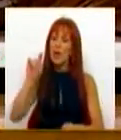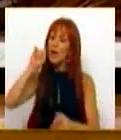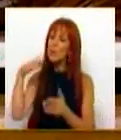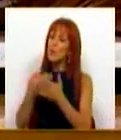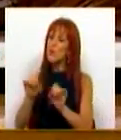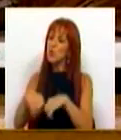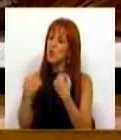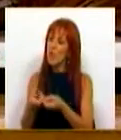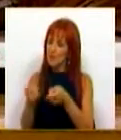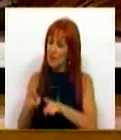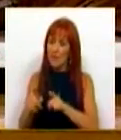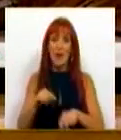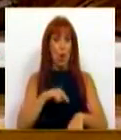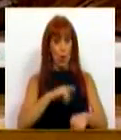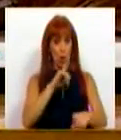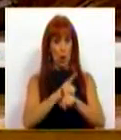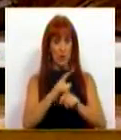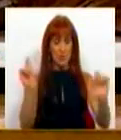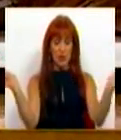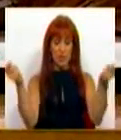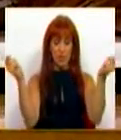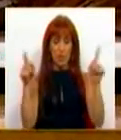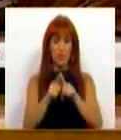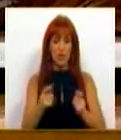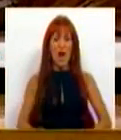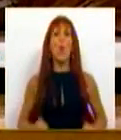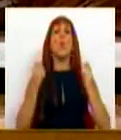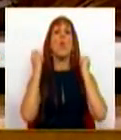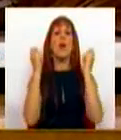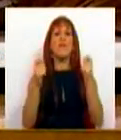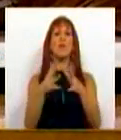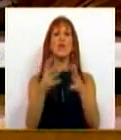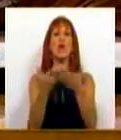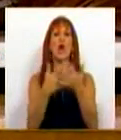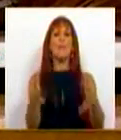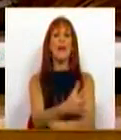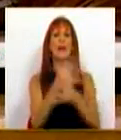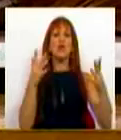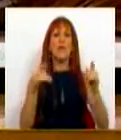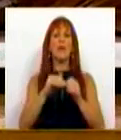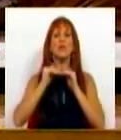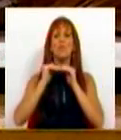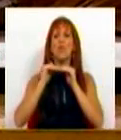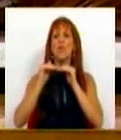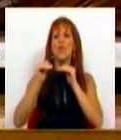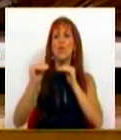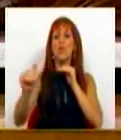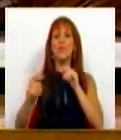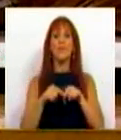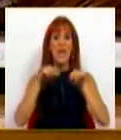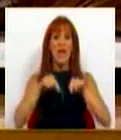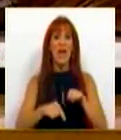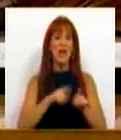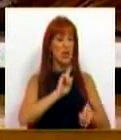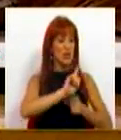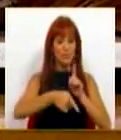proteção social, ao mesmo tempo que promove o investimento e o crescimento económico sustentável. Estes